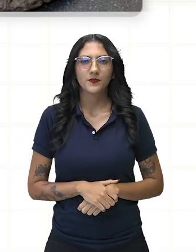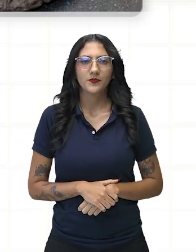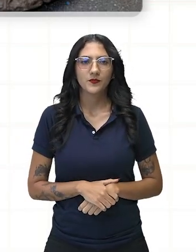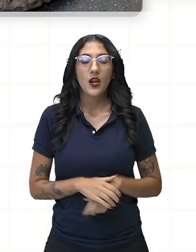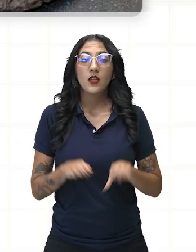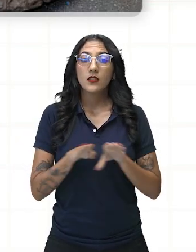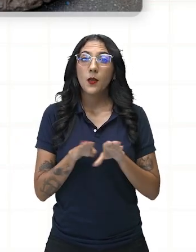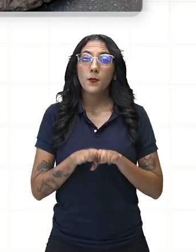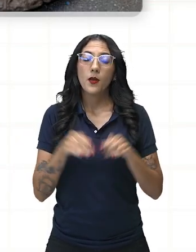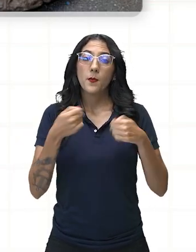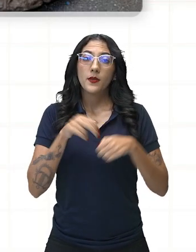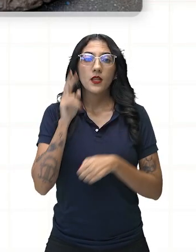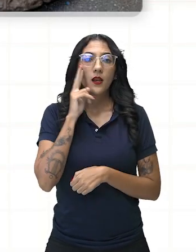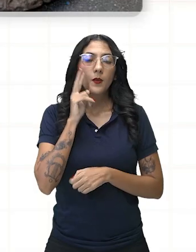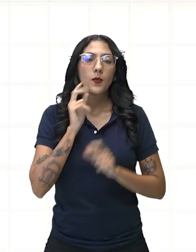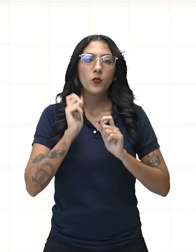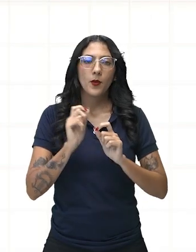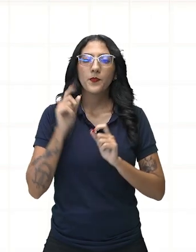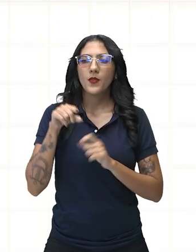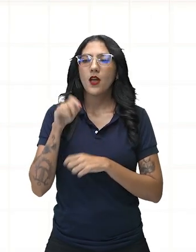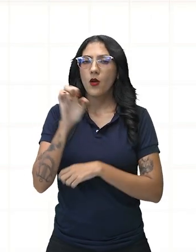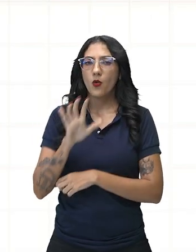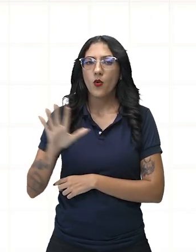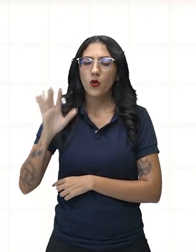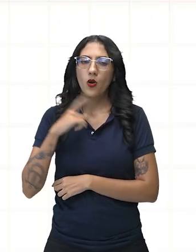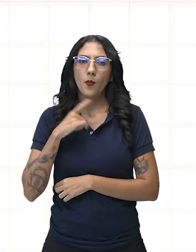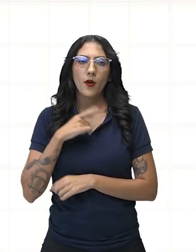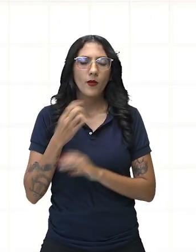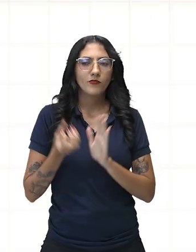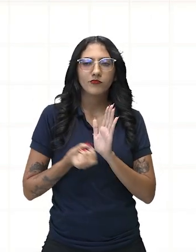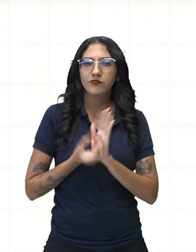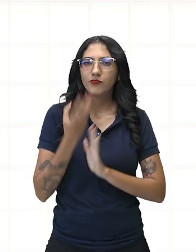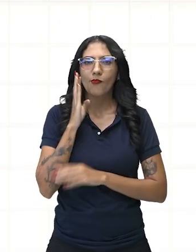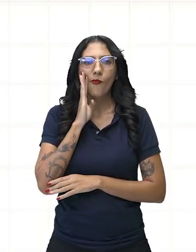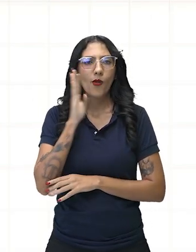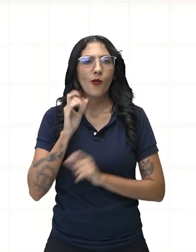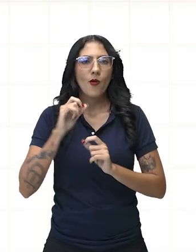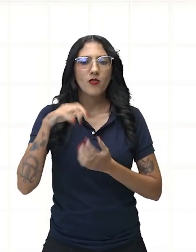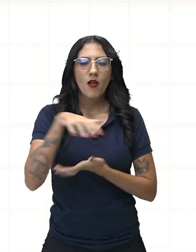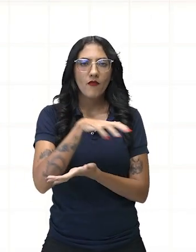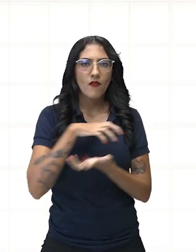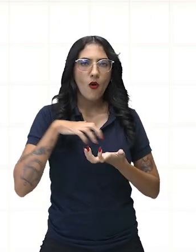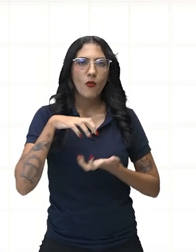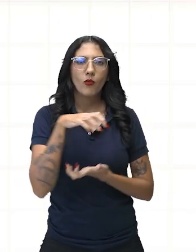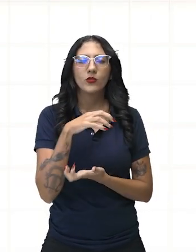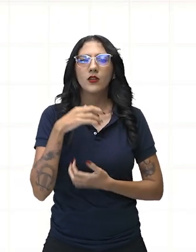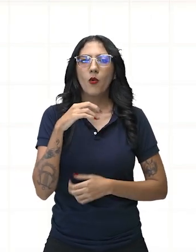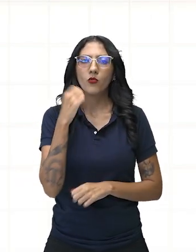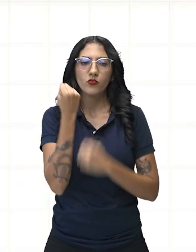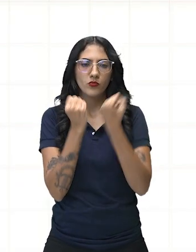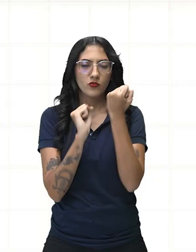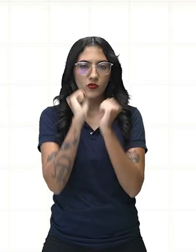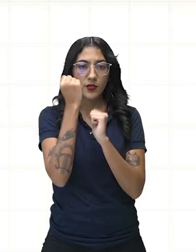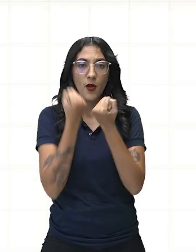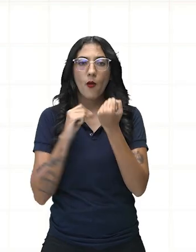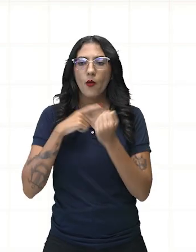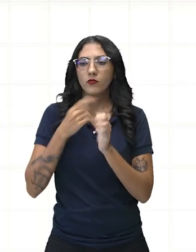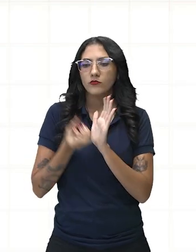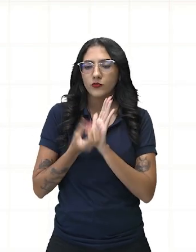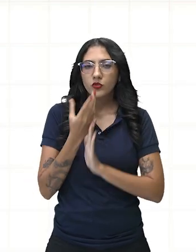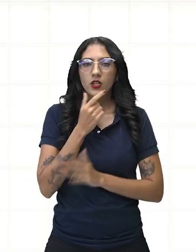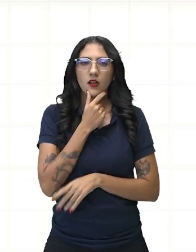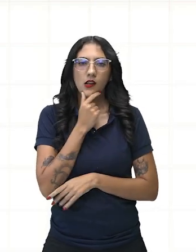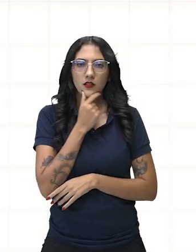que a Europa ela é berço da Revolução Industrial. A Revolução Industrial tem início na Inglaterra no